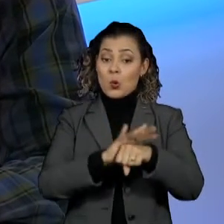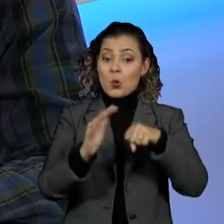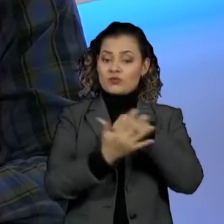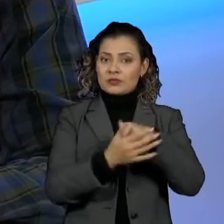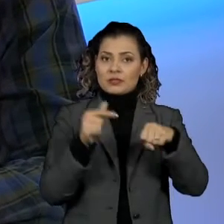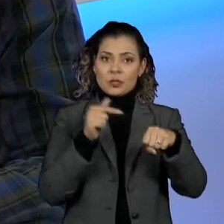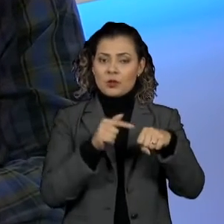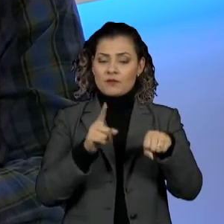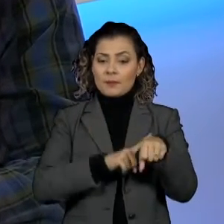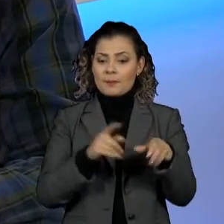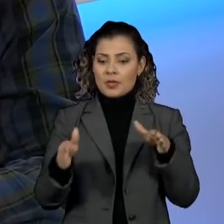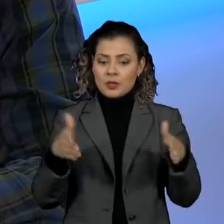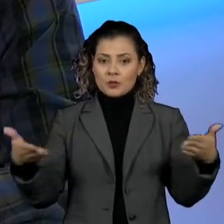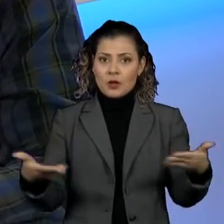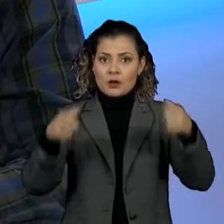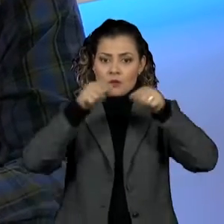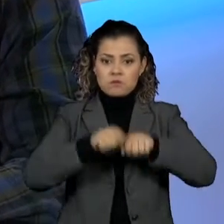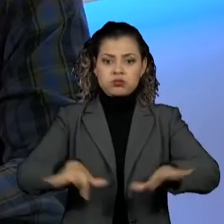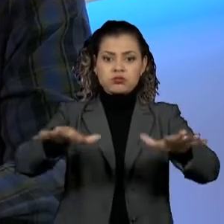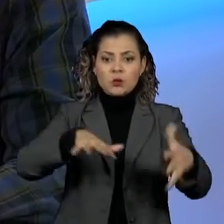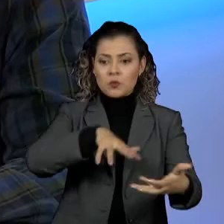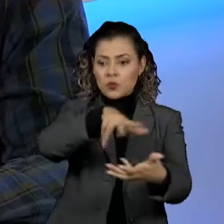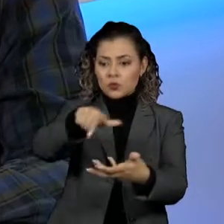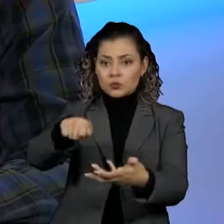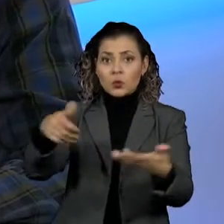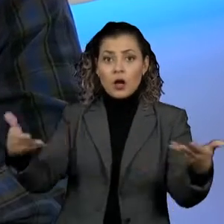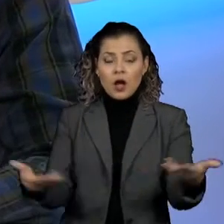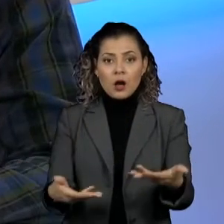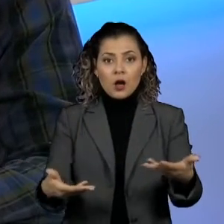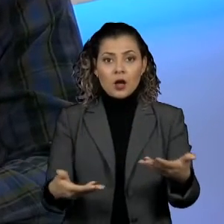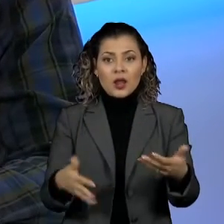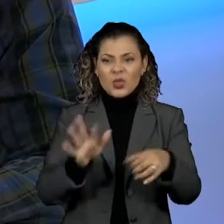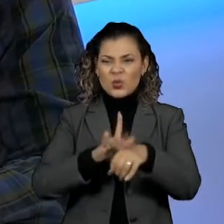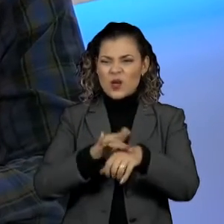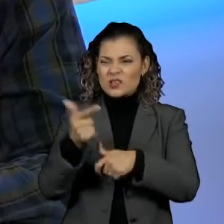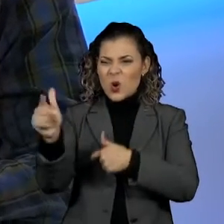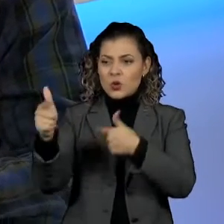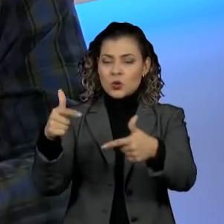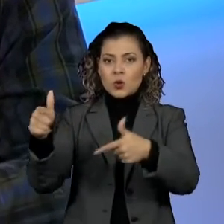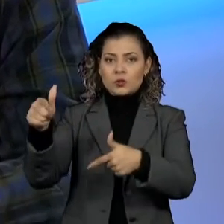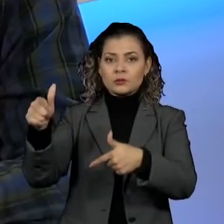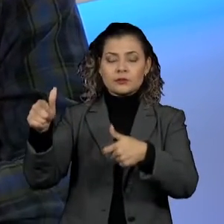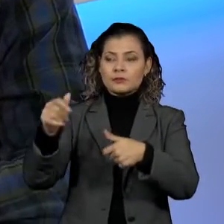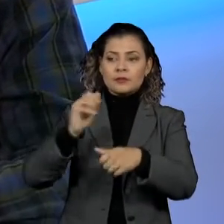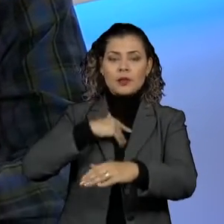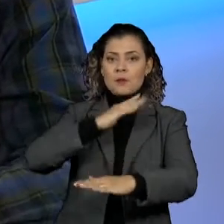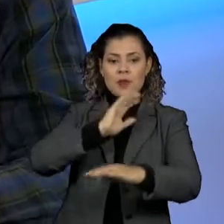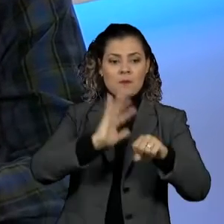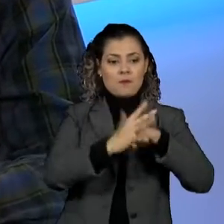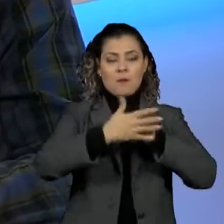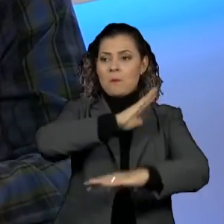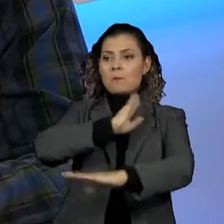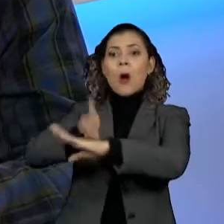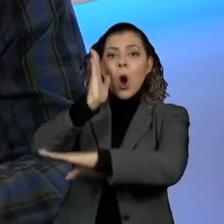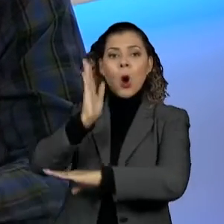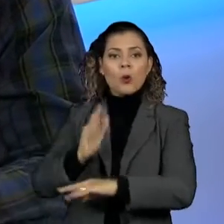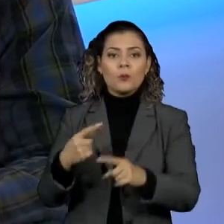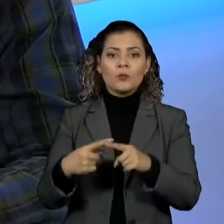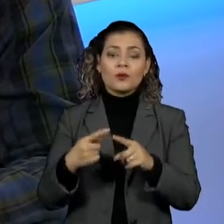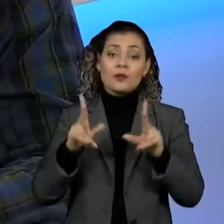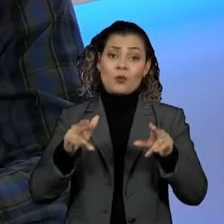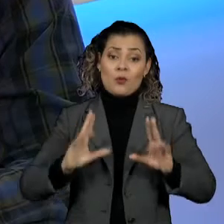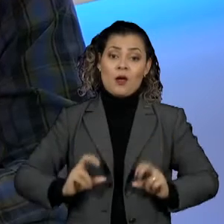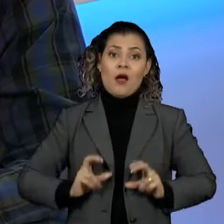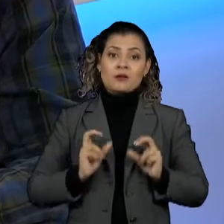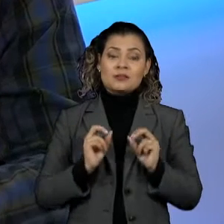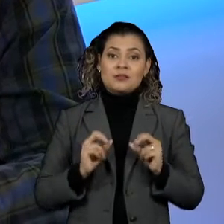momento em que ela se sobrepôs a outras doenças que já existiam, continuarão existindo, como o câncer.